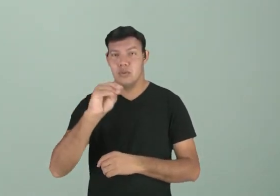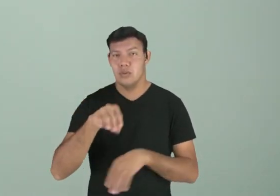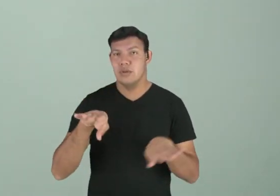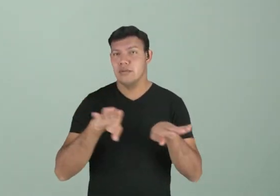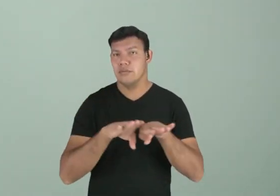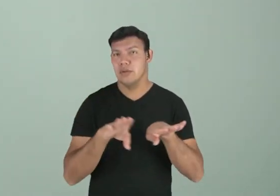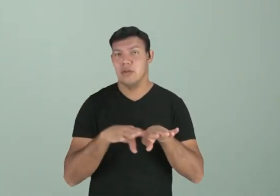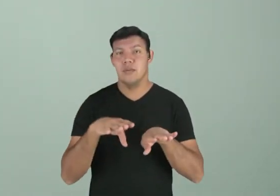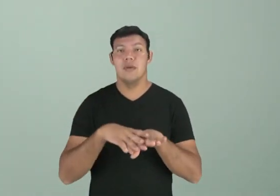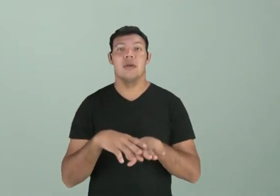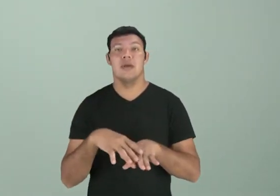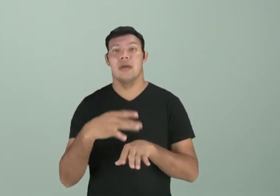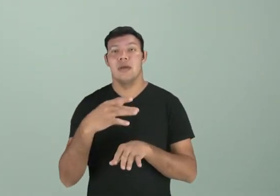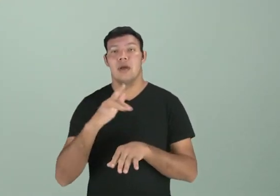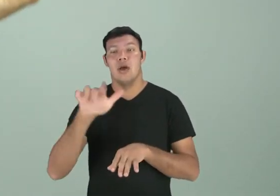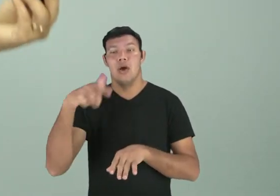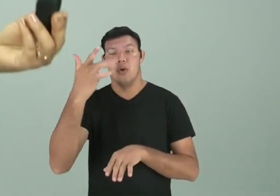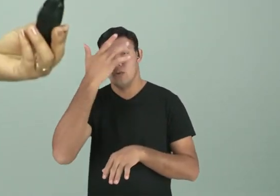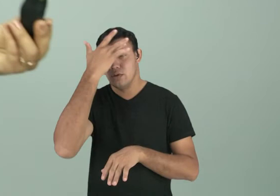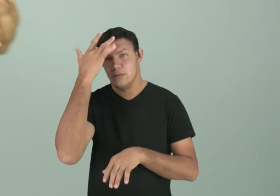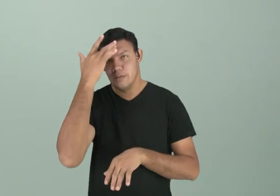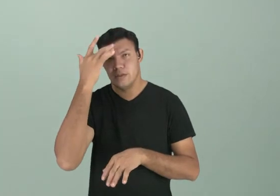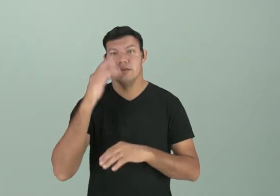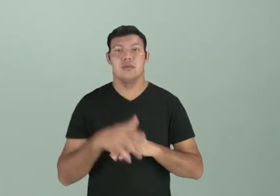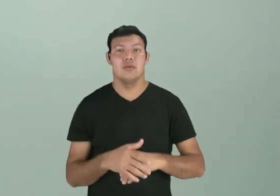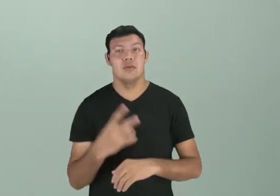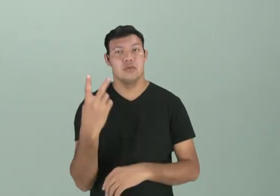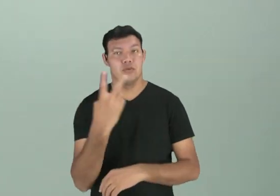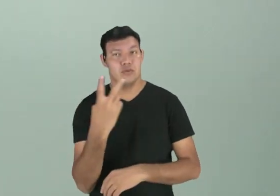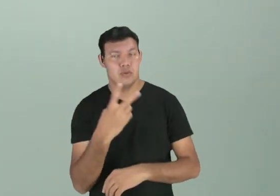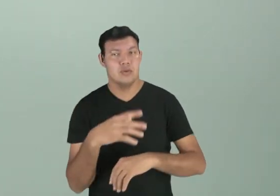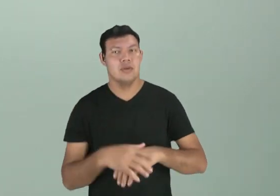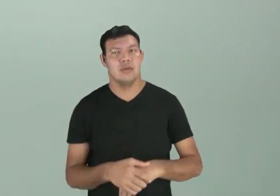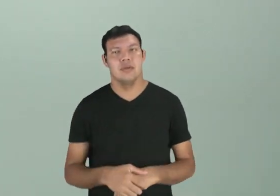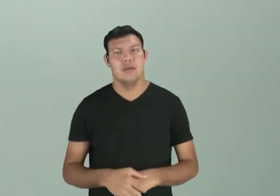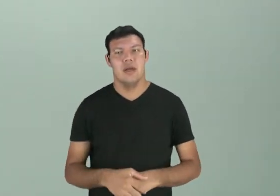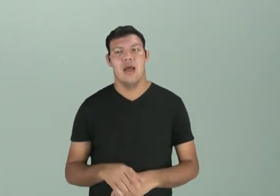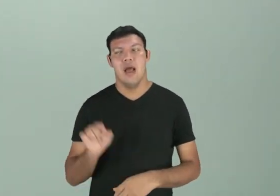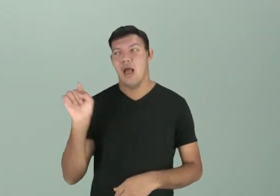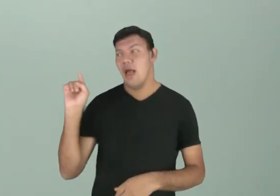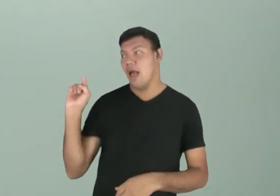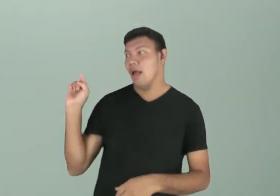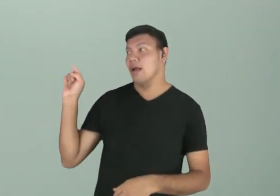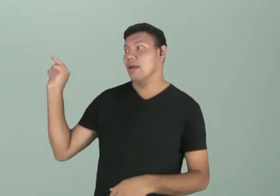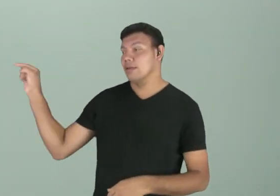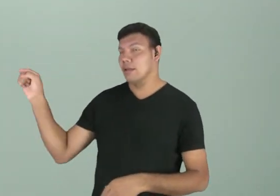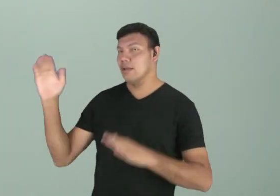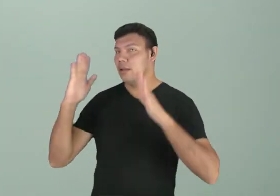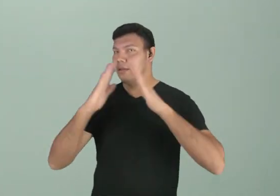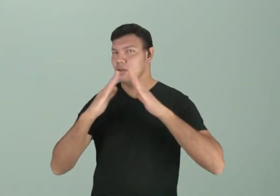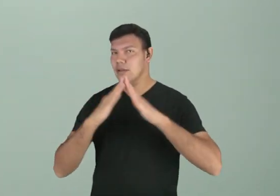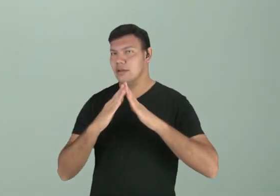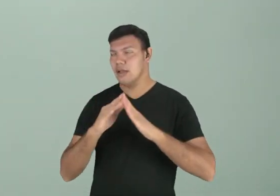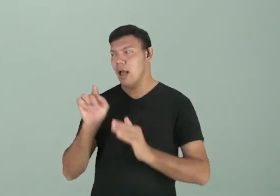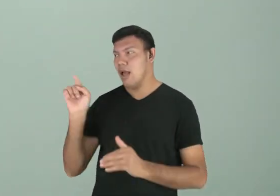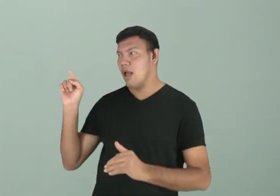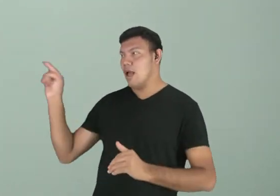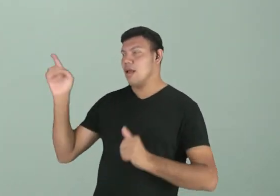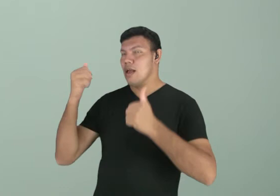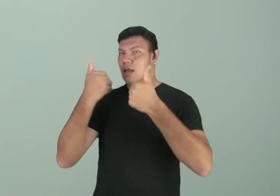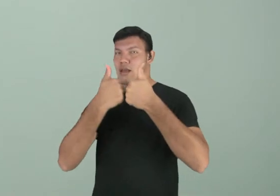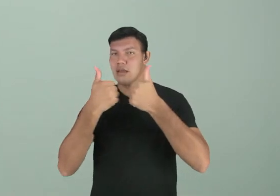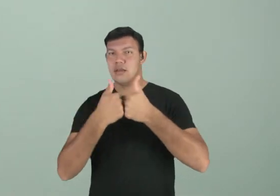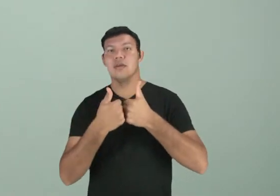que vai ali. Então se tratam de seres que estão longe do falante e do ouvinte. É assim que